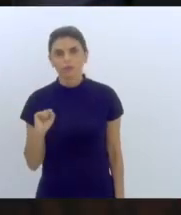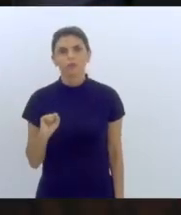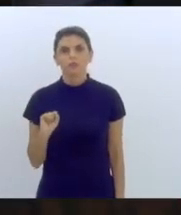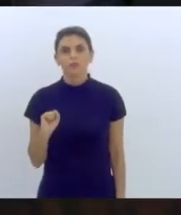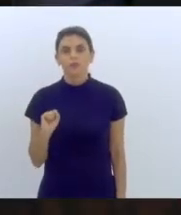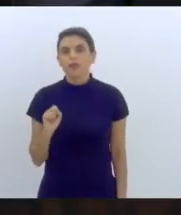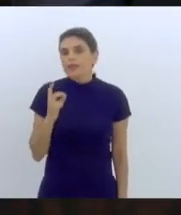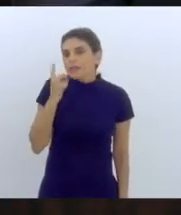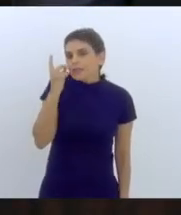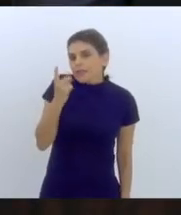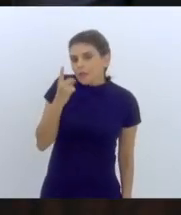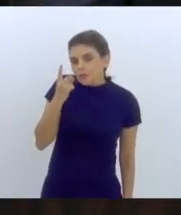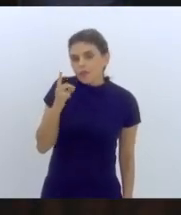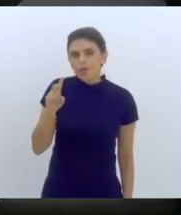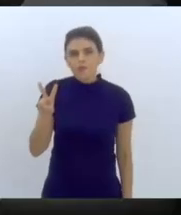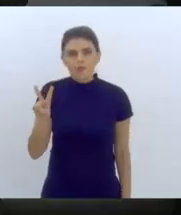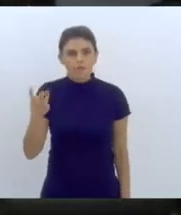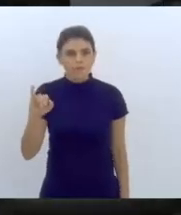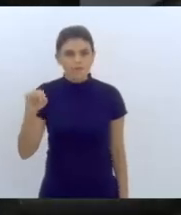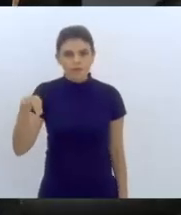Deputado Vinícius Cozolino.